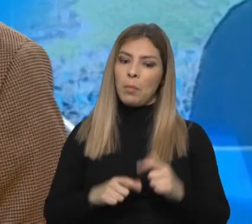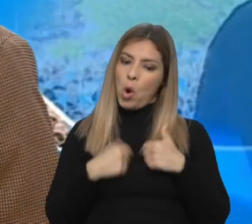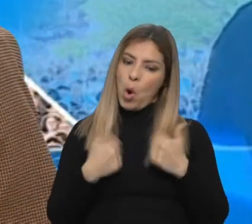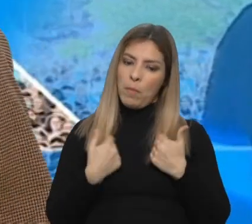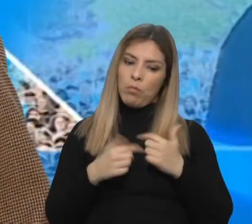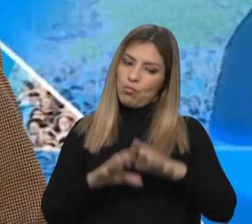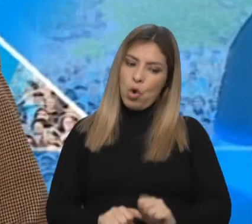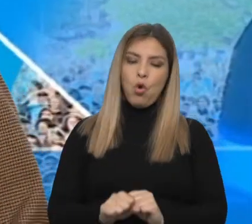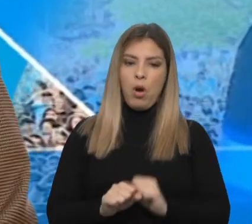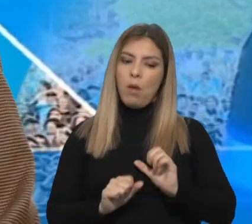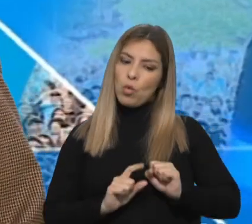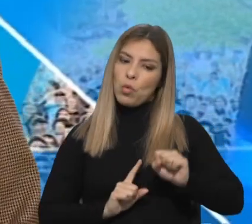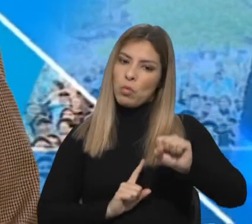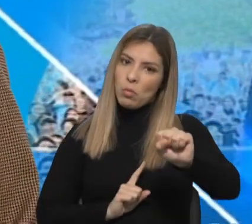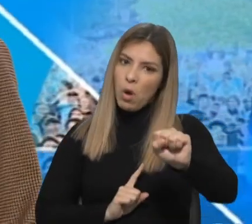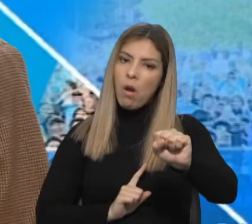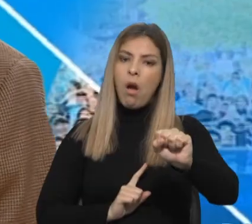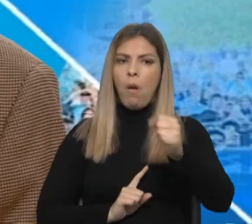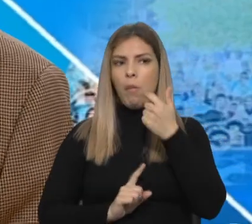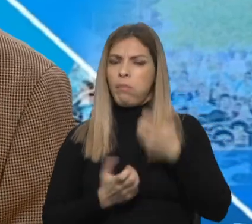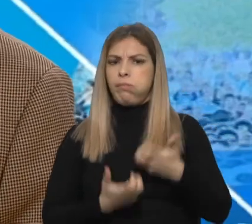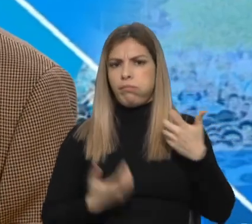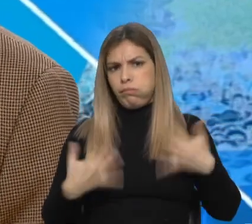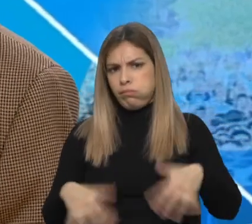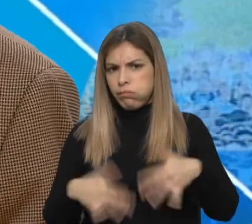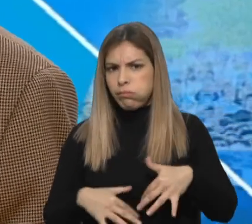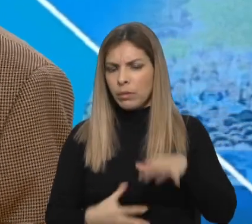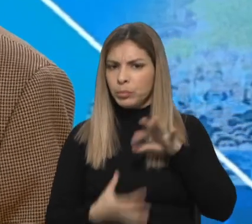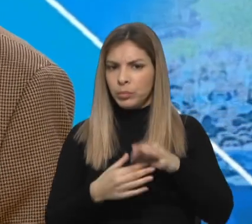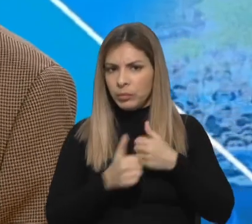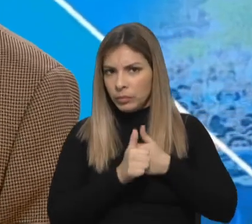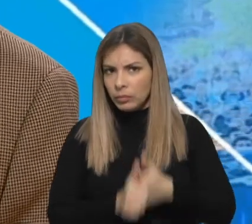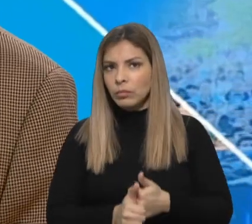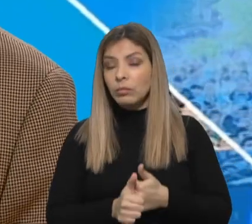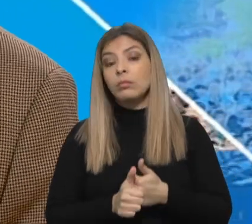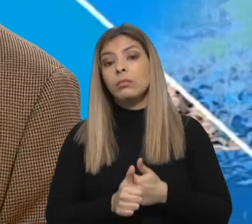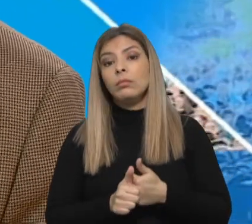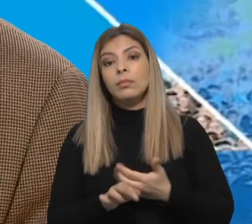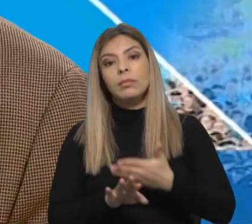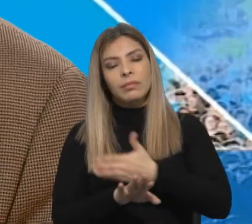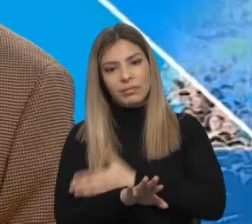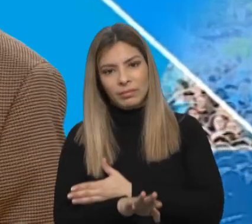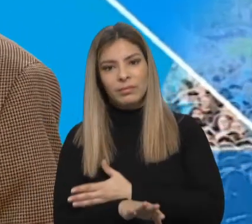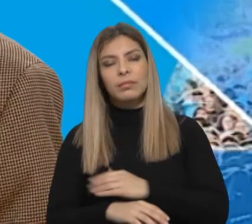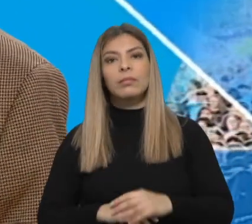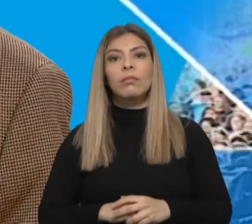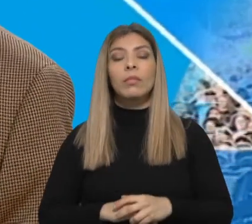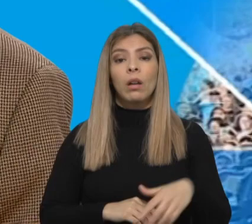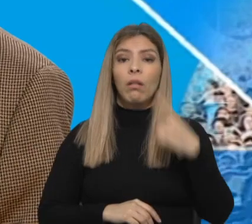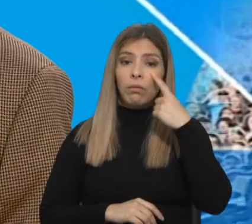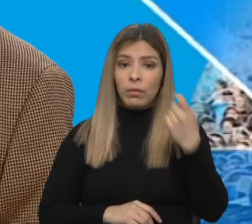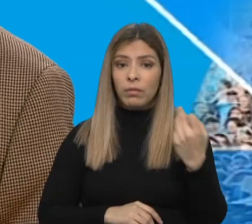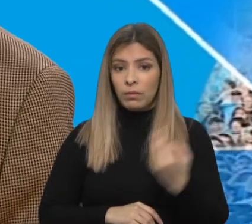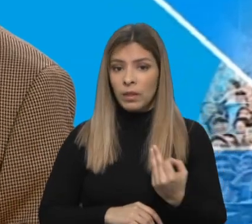de facto eram grandes protagonistas do regime embrionário que surgia então. E o que se nota é que depois que